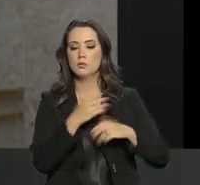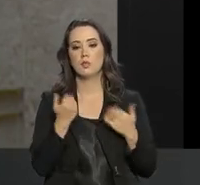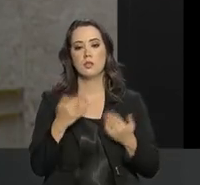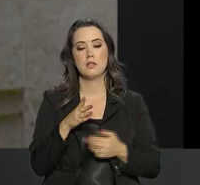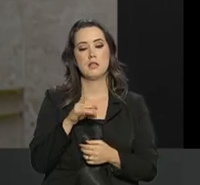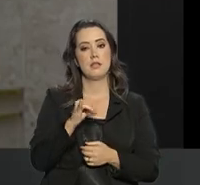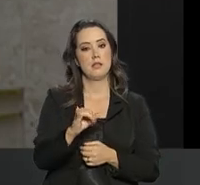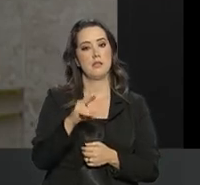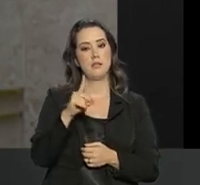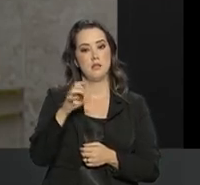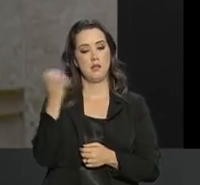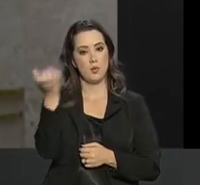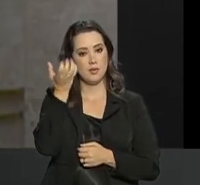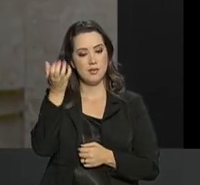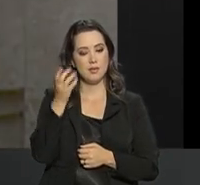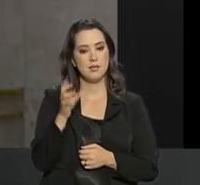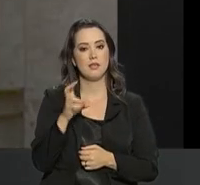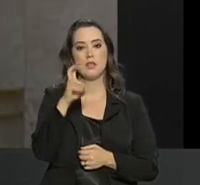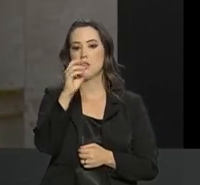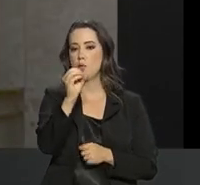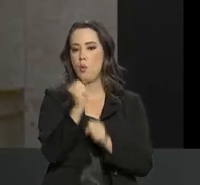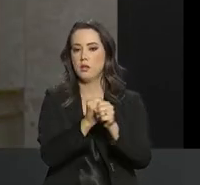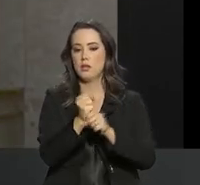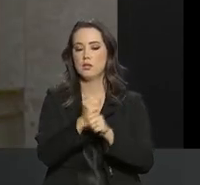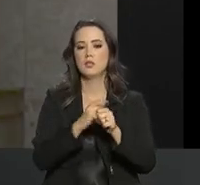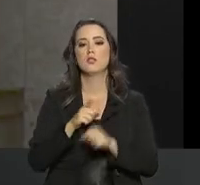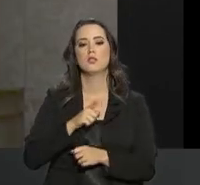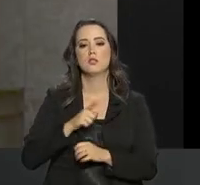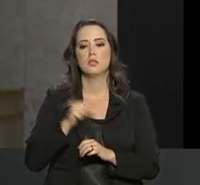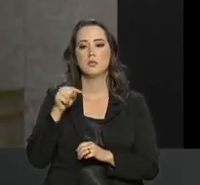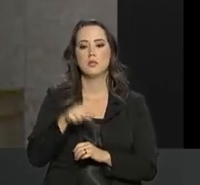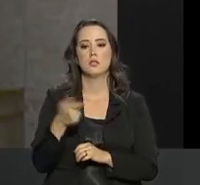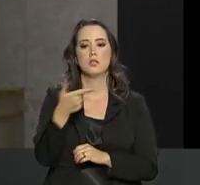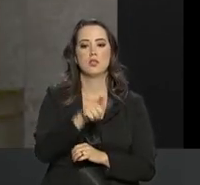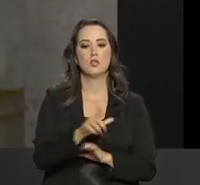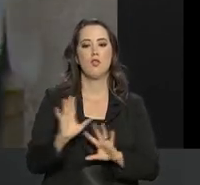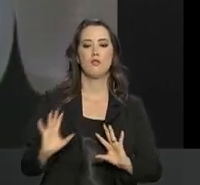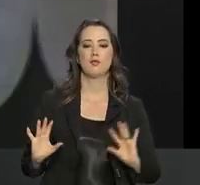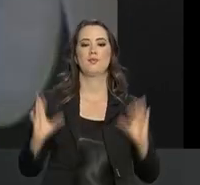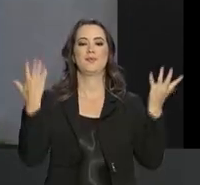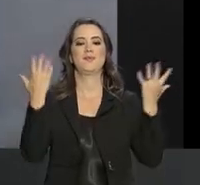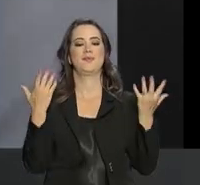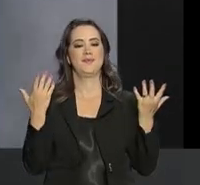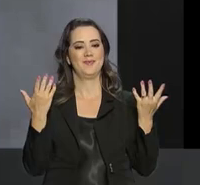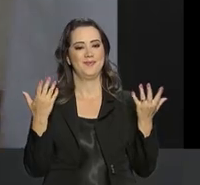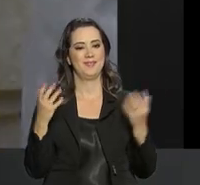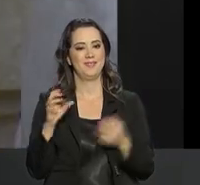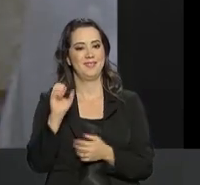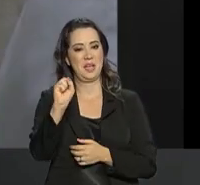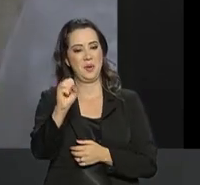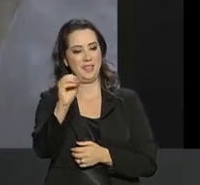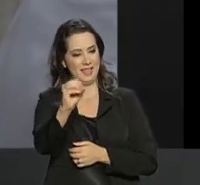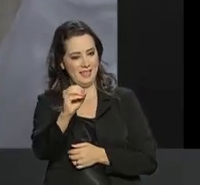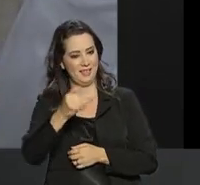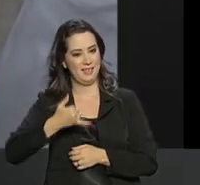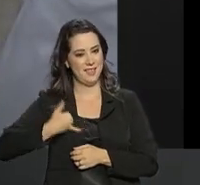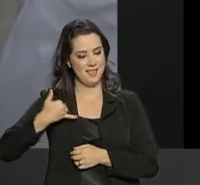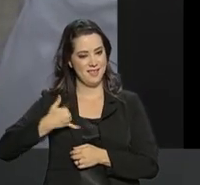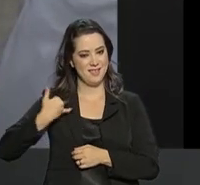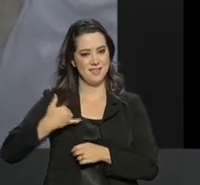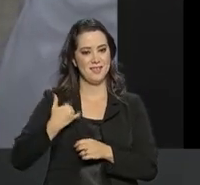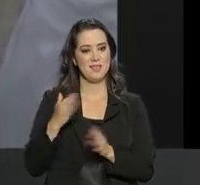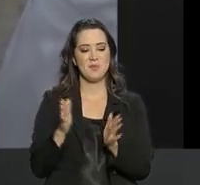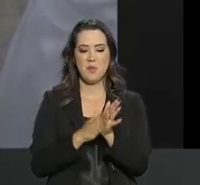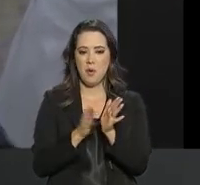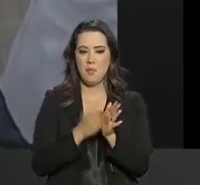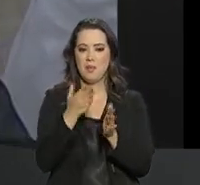Se Deus quiser, ministro Toffoli, daqui a 50 anos nós estaremos todos aqui comemorando o 80º aniversário da Constituição.